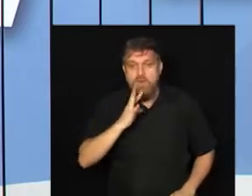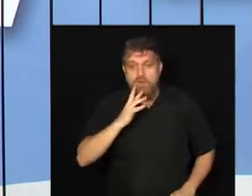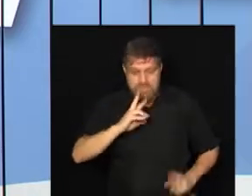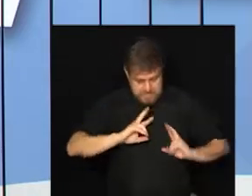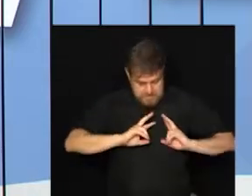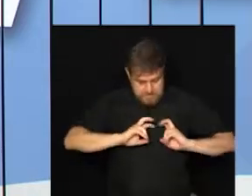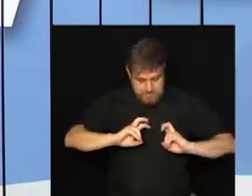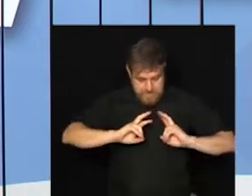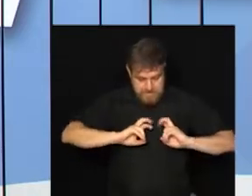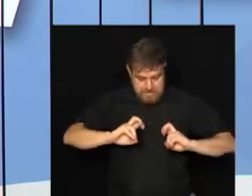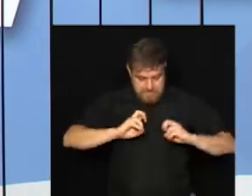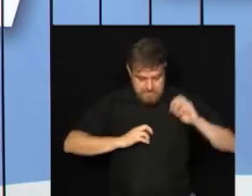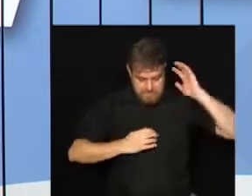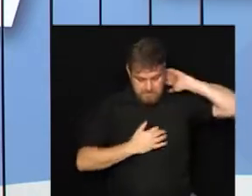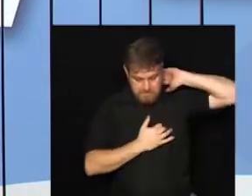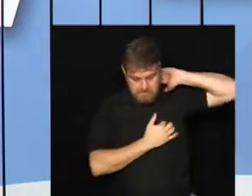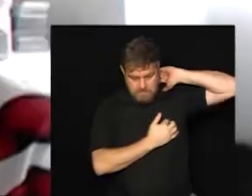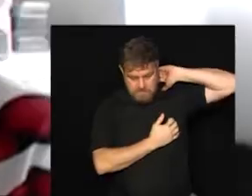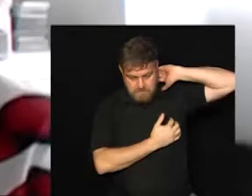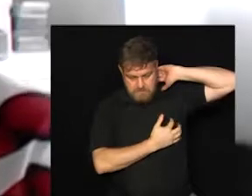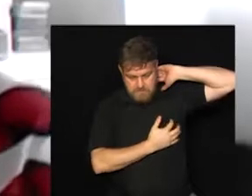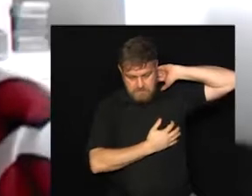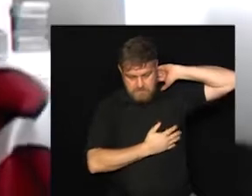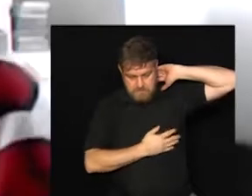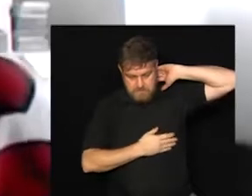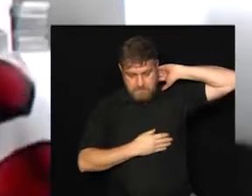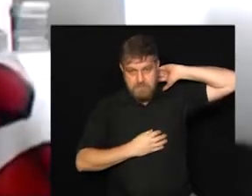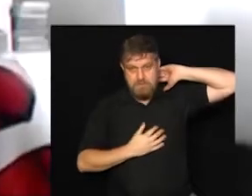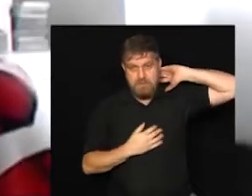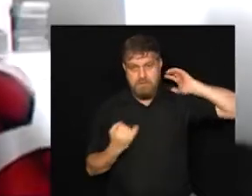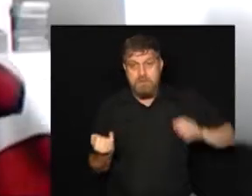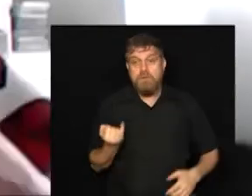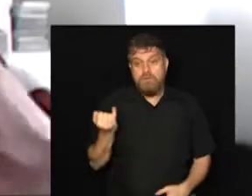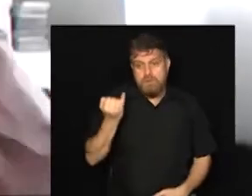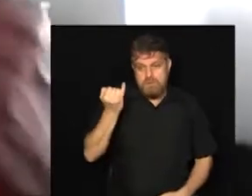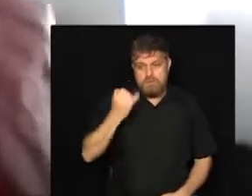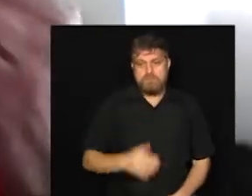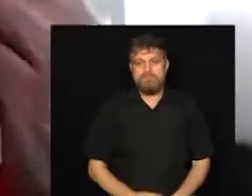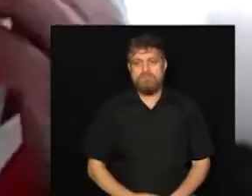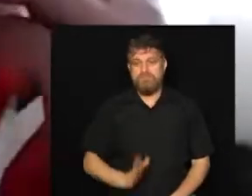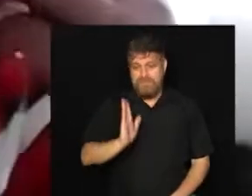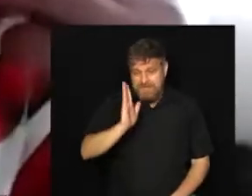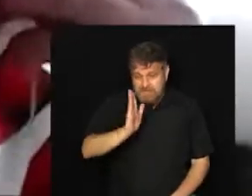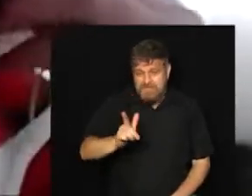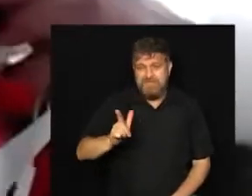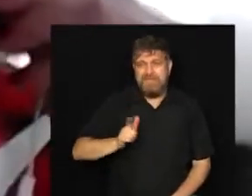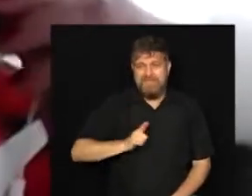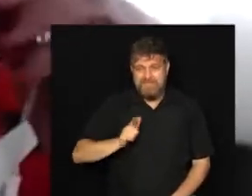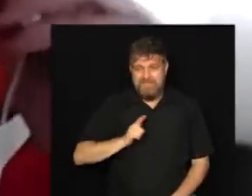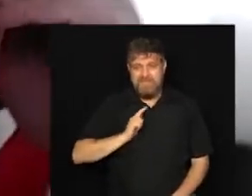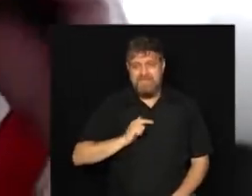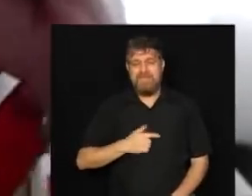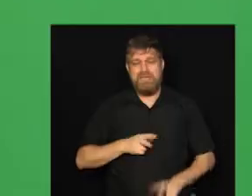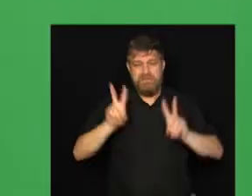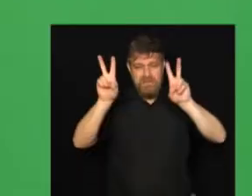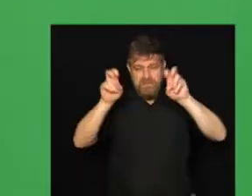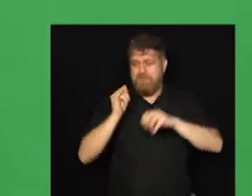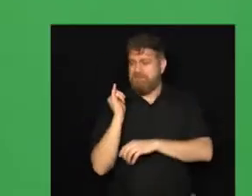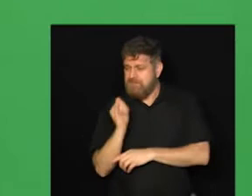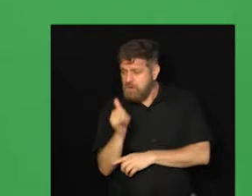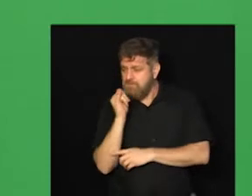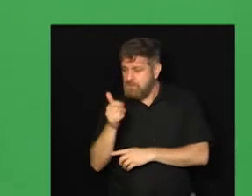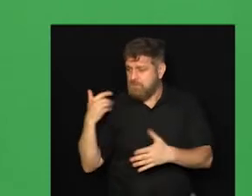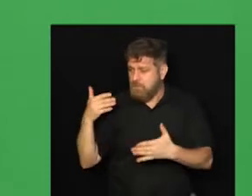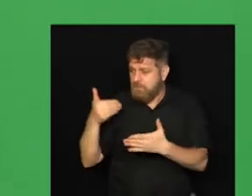importância, então, Márcia, do autoexame? O autoexame já foi muito falado, depois